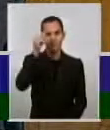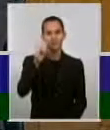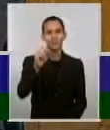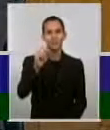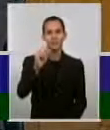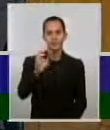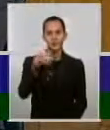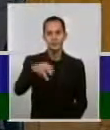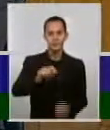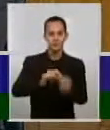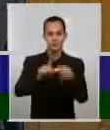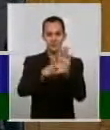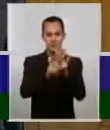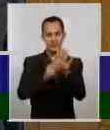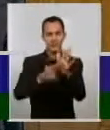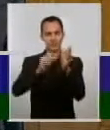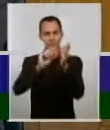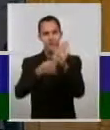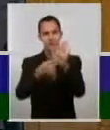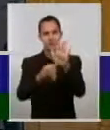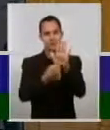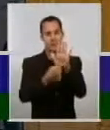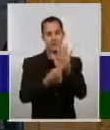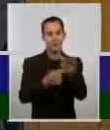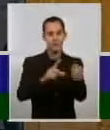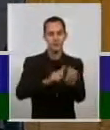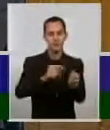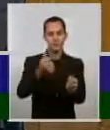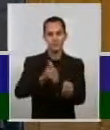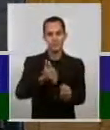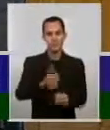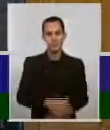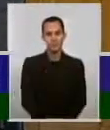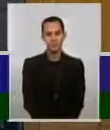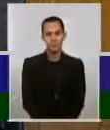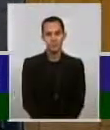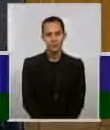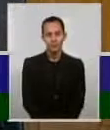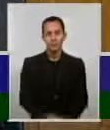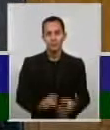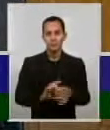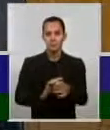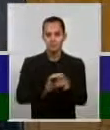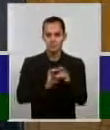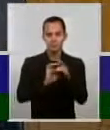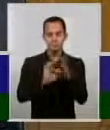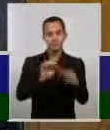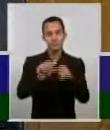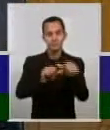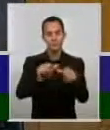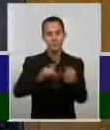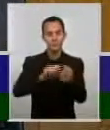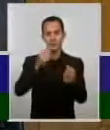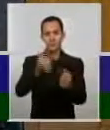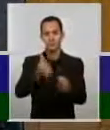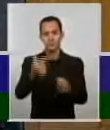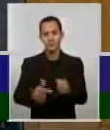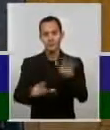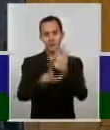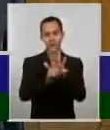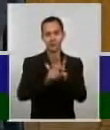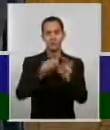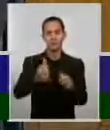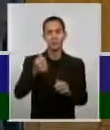saber que a Câmara Municipal decreta e eu sanciono a seguinte lei, artigo 1º. Ficam retificados os anexos 1 e 2 da lei